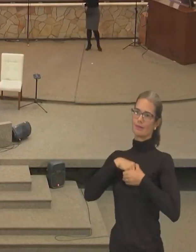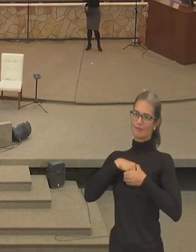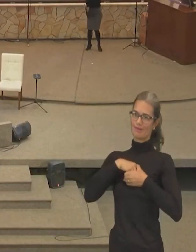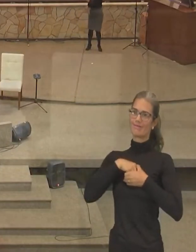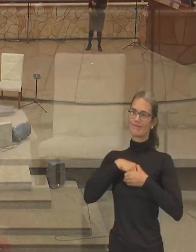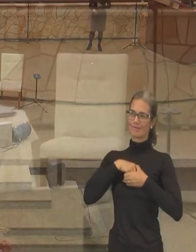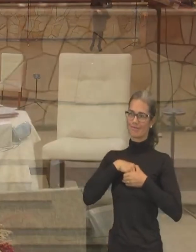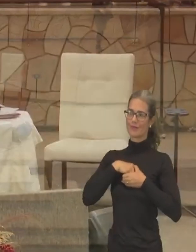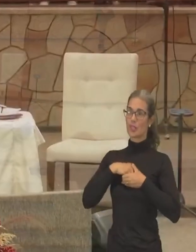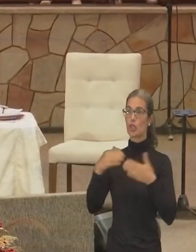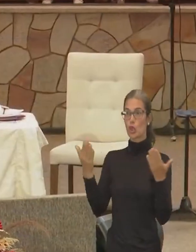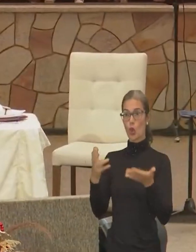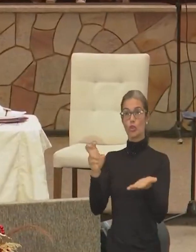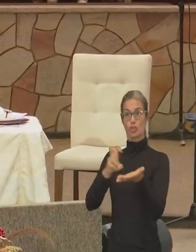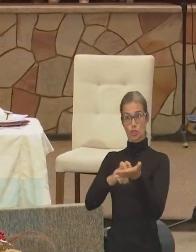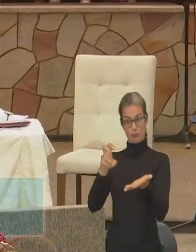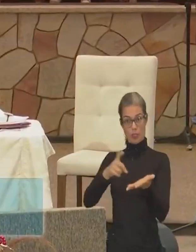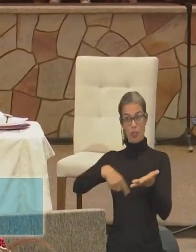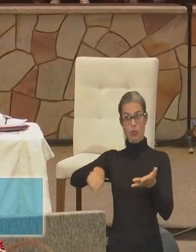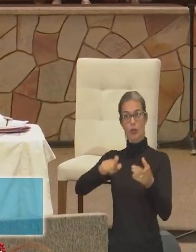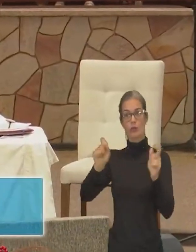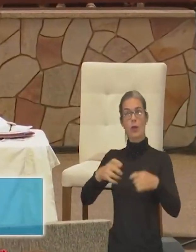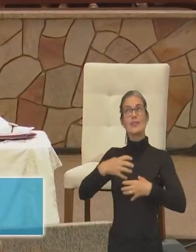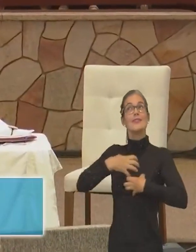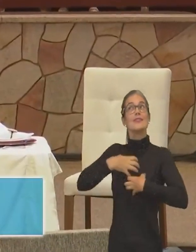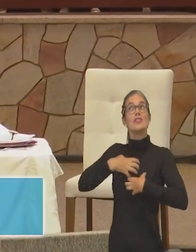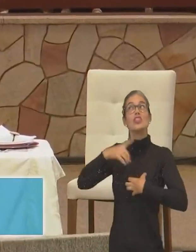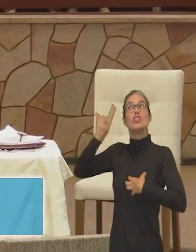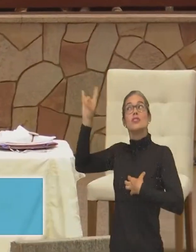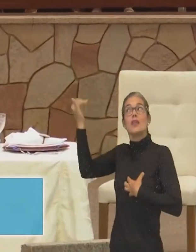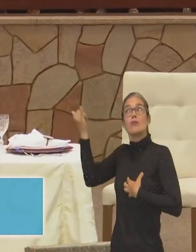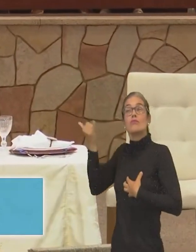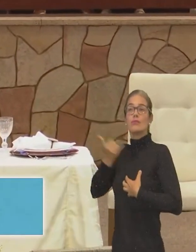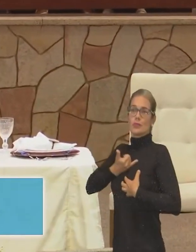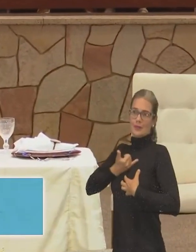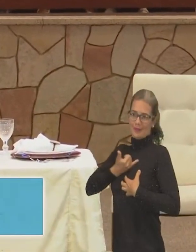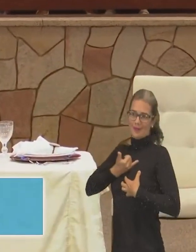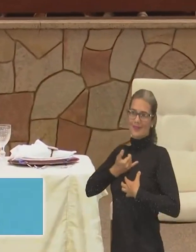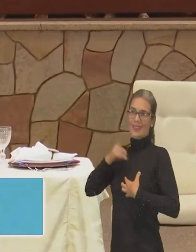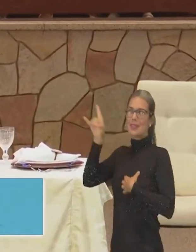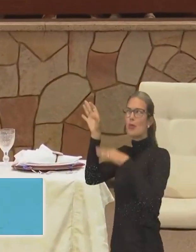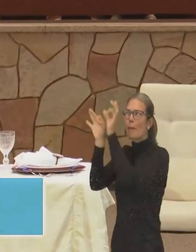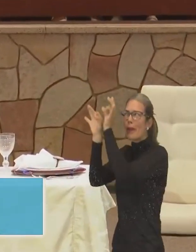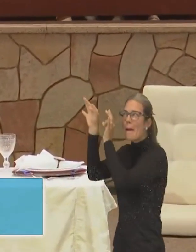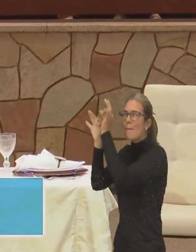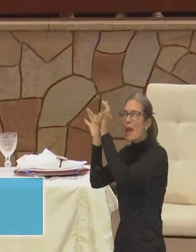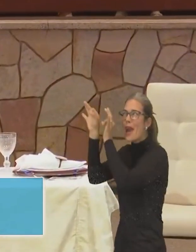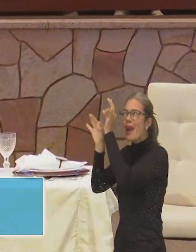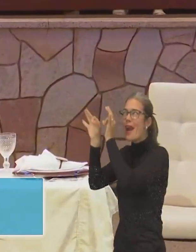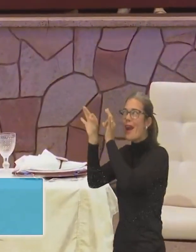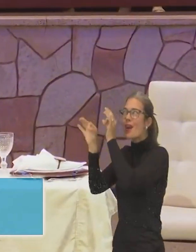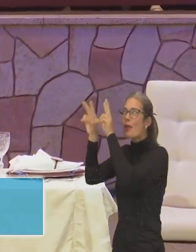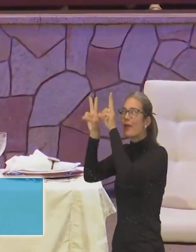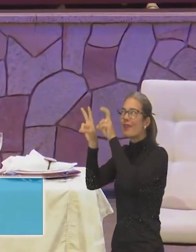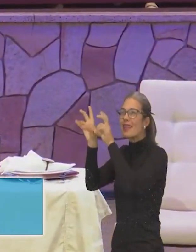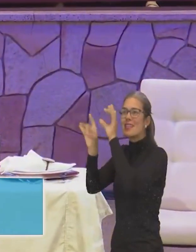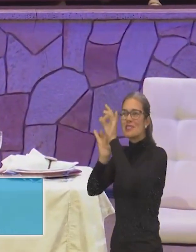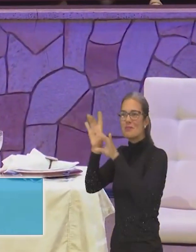E que nesta manhã nós possamos ouvir aquilo que Deus preparou para cada um de